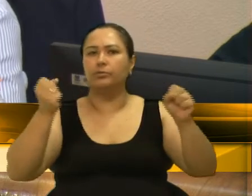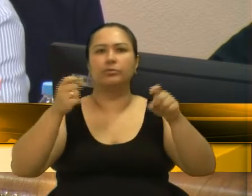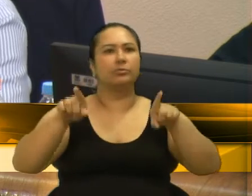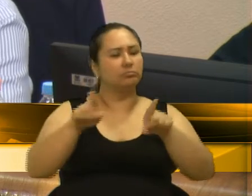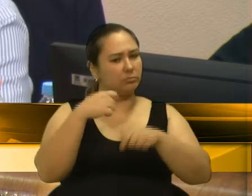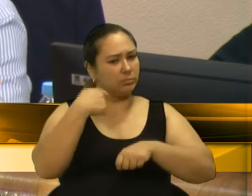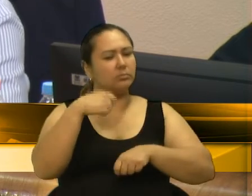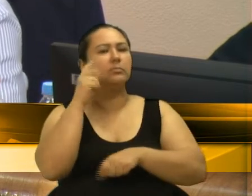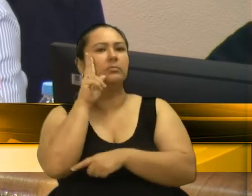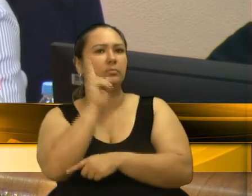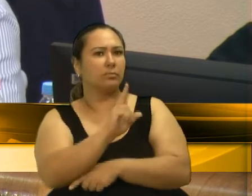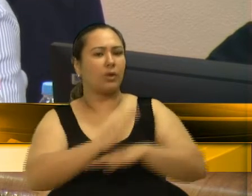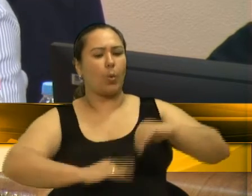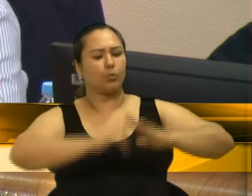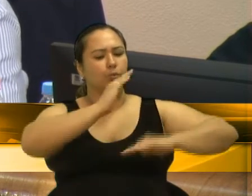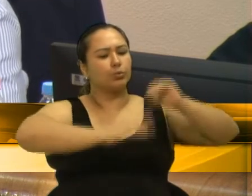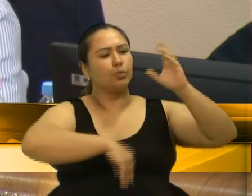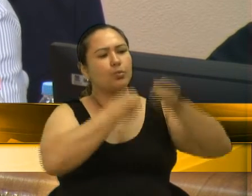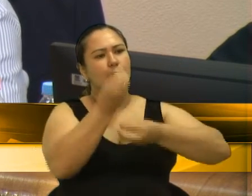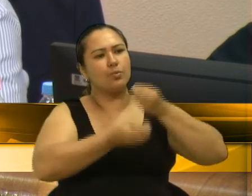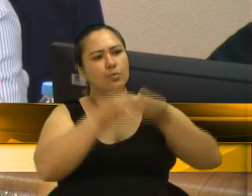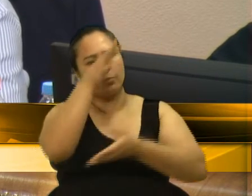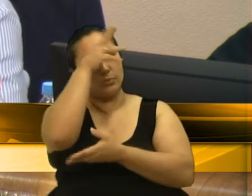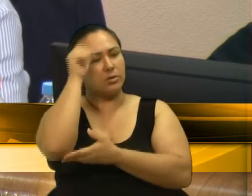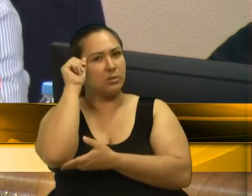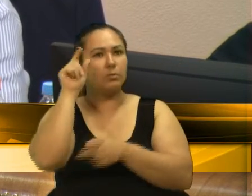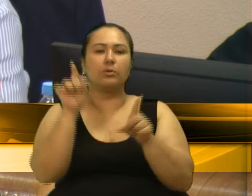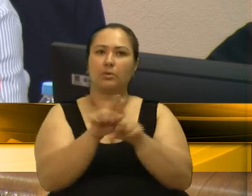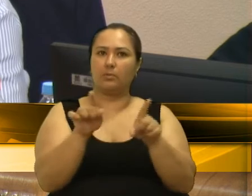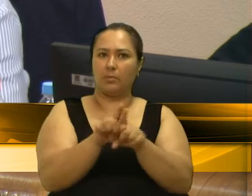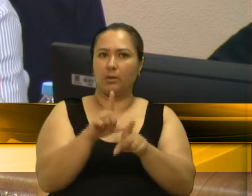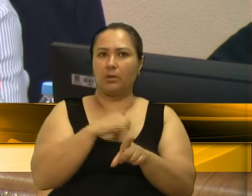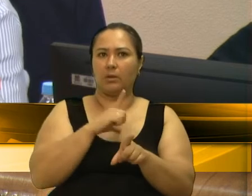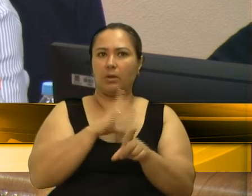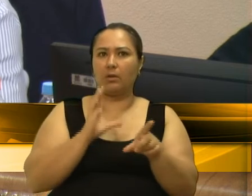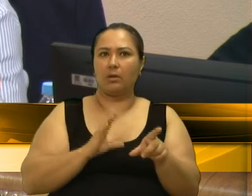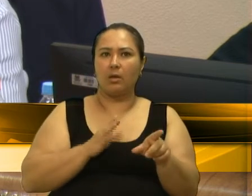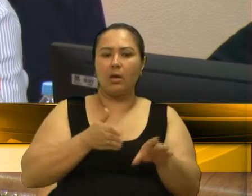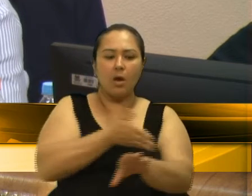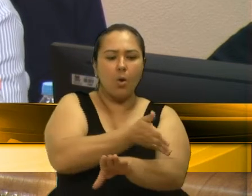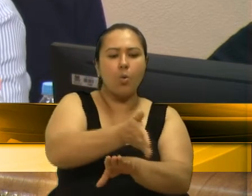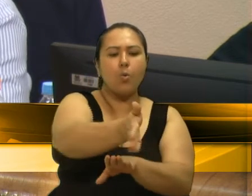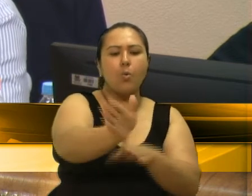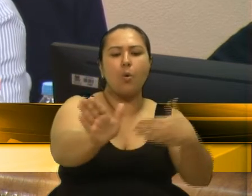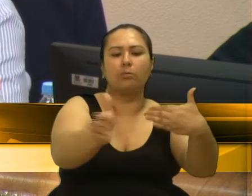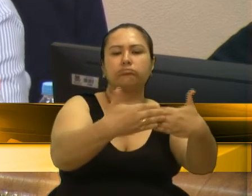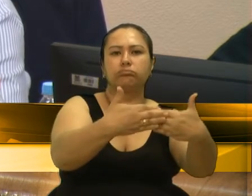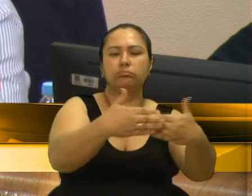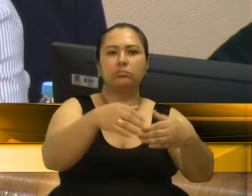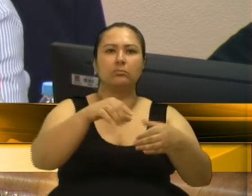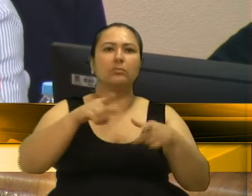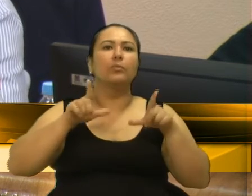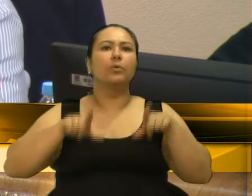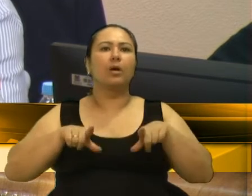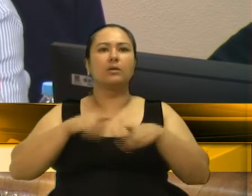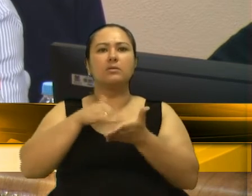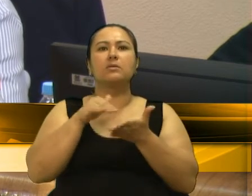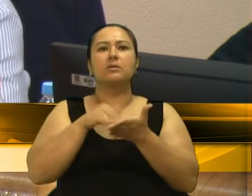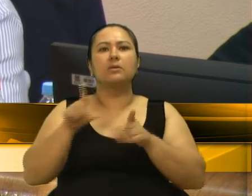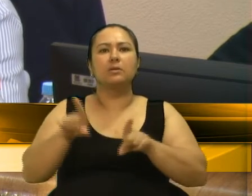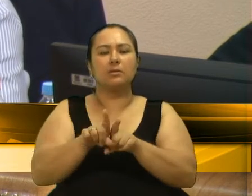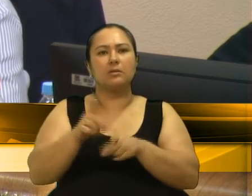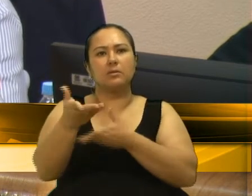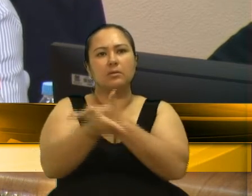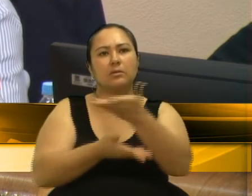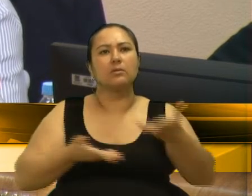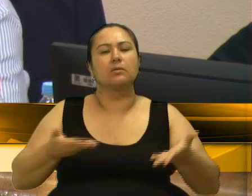exigências de praxe, principalmente pelas quais o próprio município passa. Fechamento de rua. Então, todos esses pontos com os quais a Secretaria também se envolve nos seus